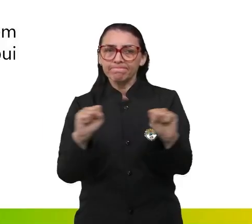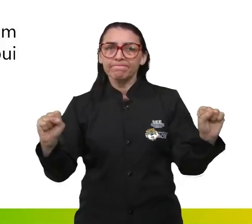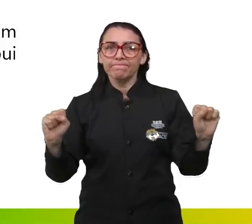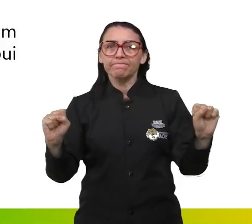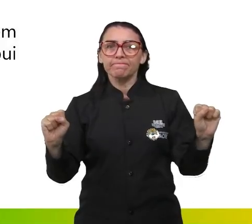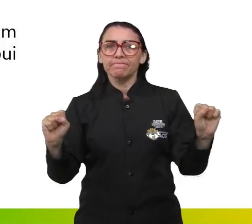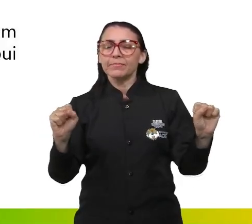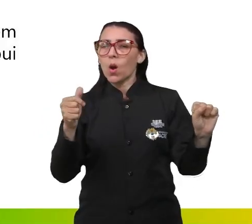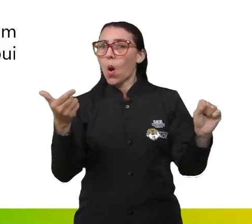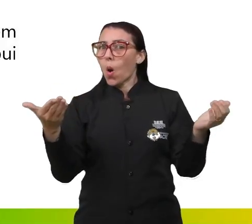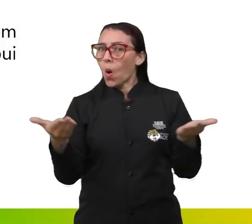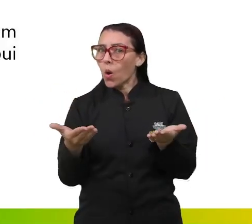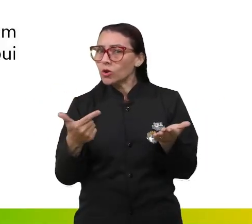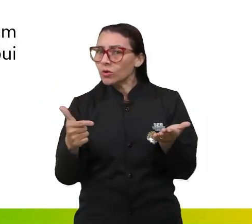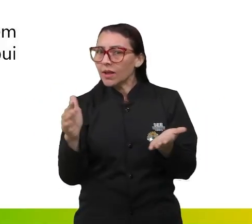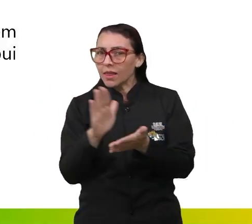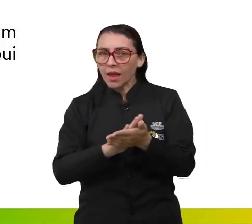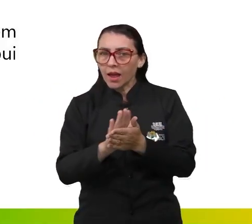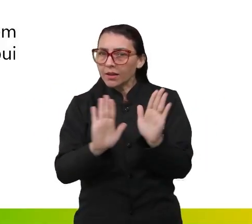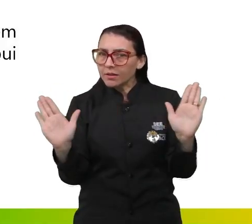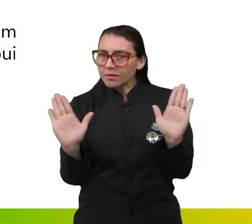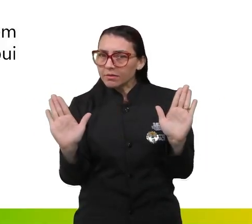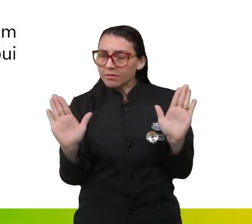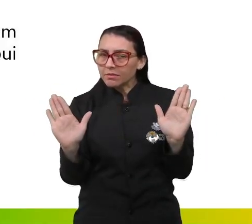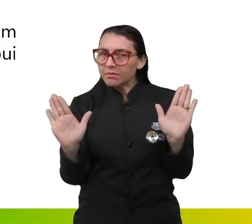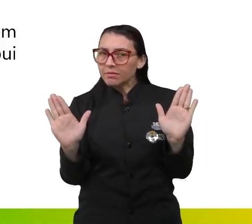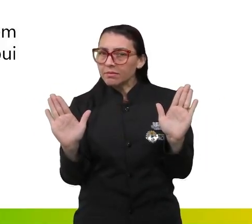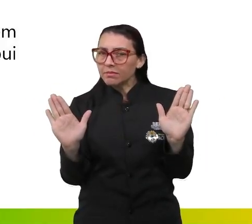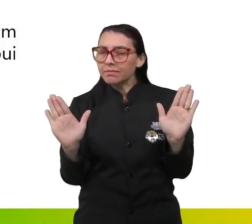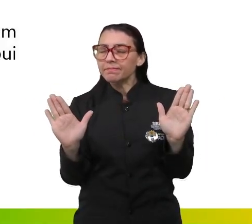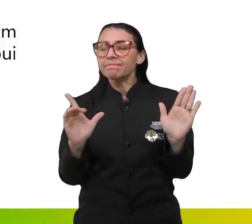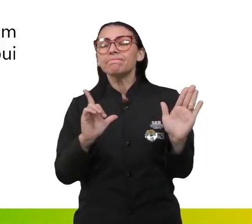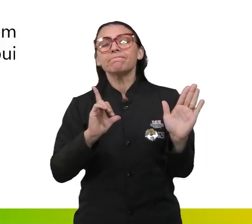escravatura e não existem